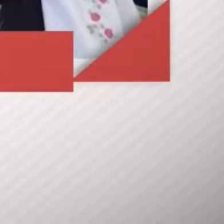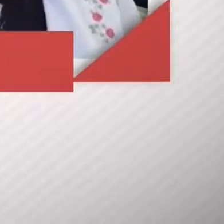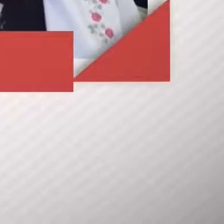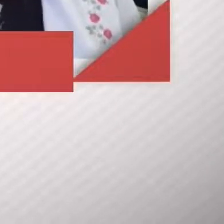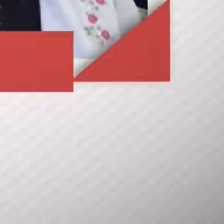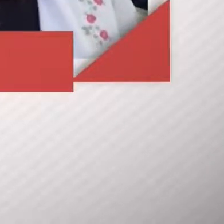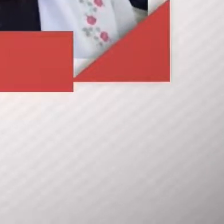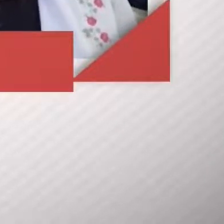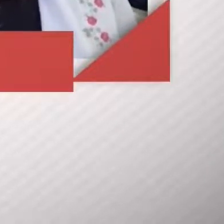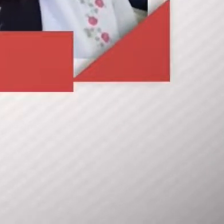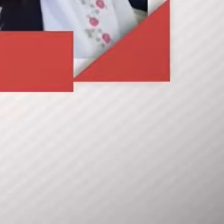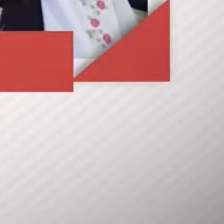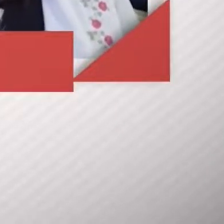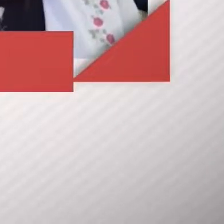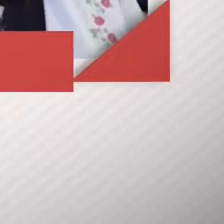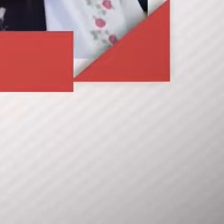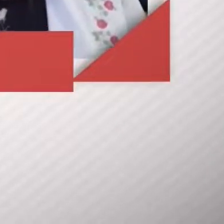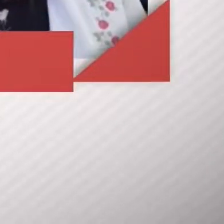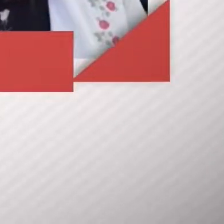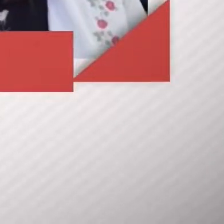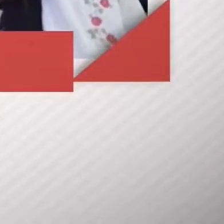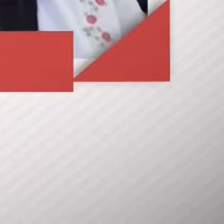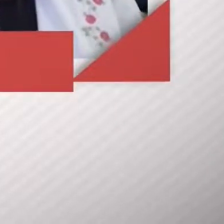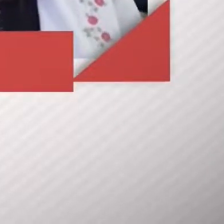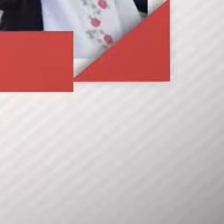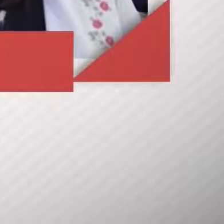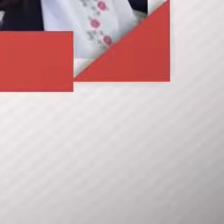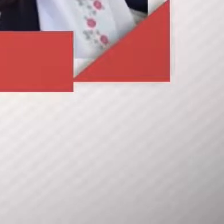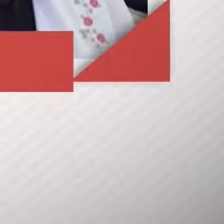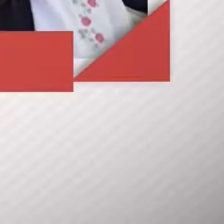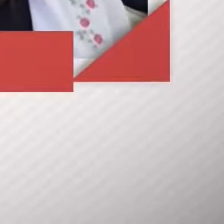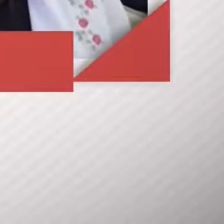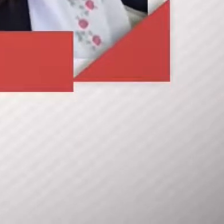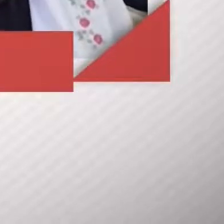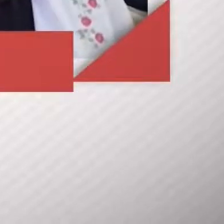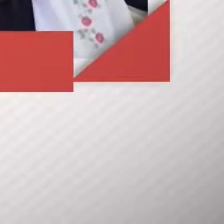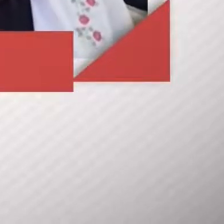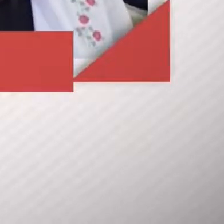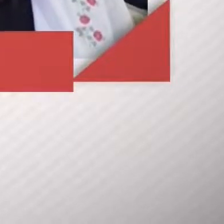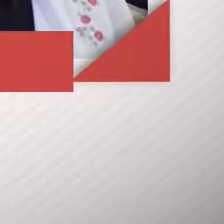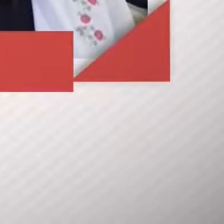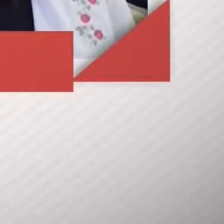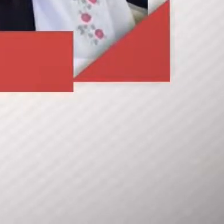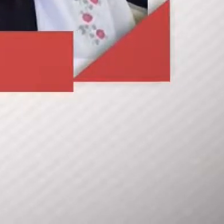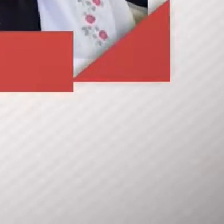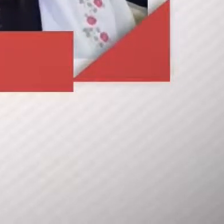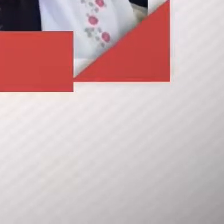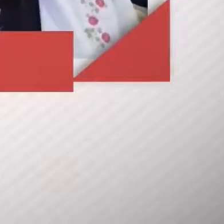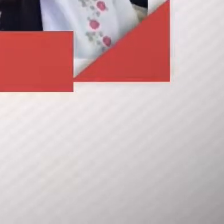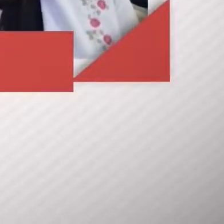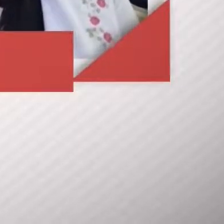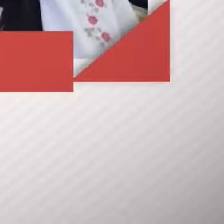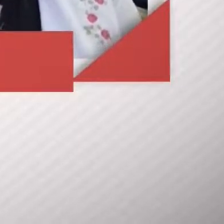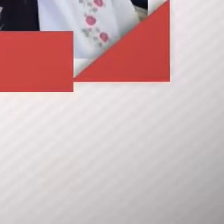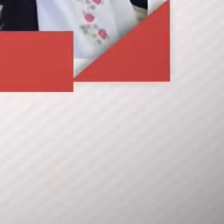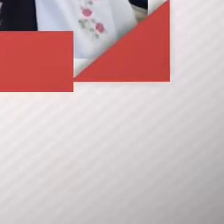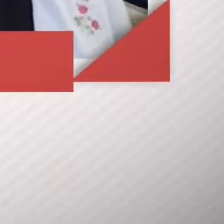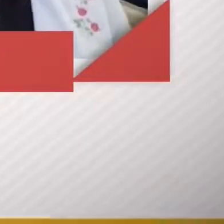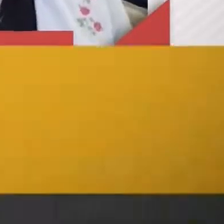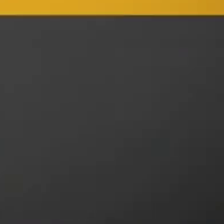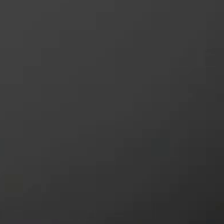toda e qualquer notícia relacionada a ficar doente ou sofrer algum dano em relação ao transplante é um mito,